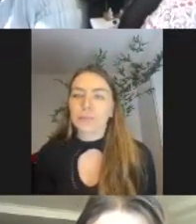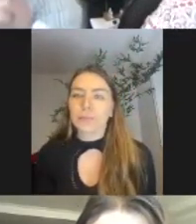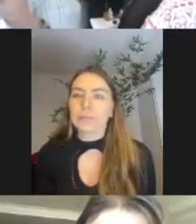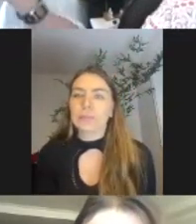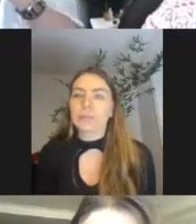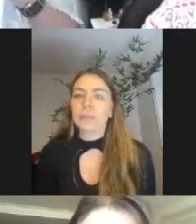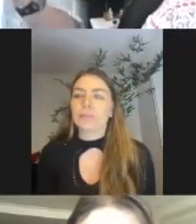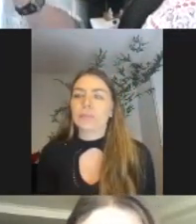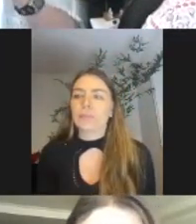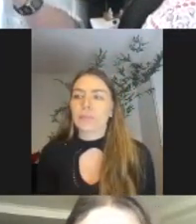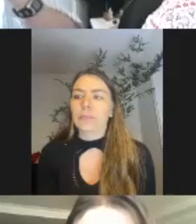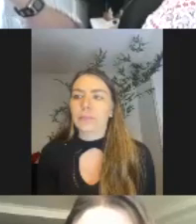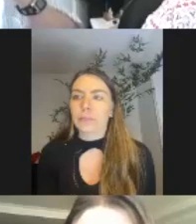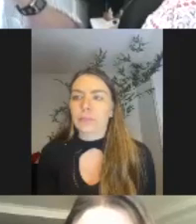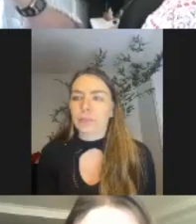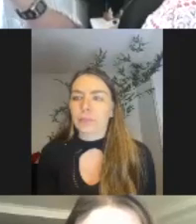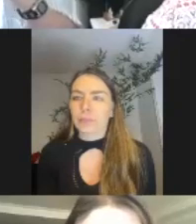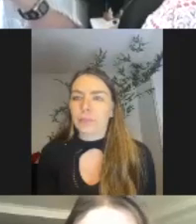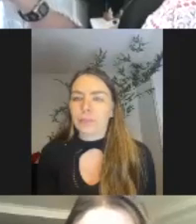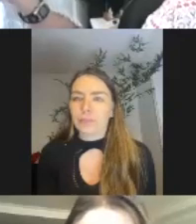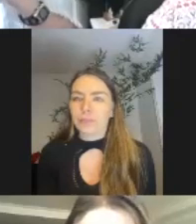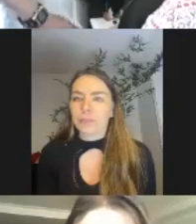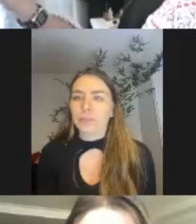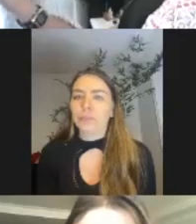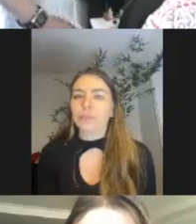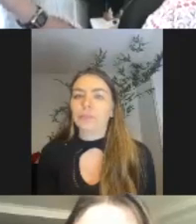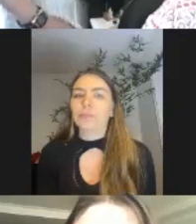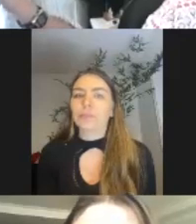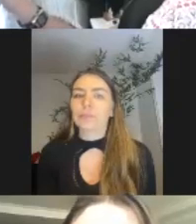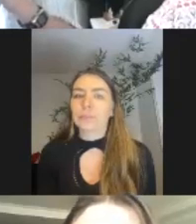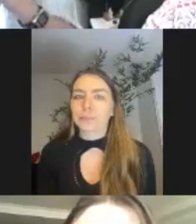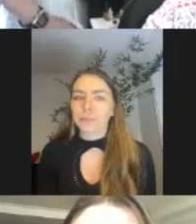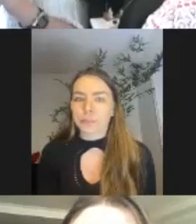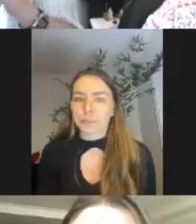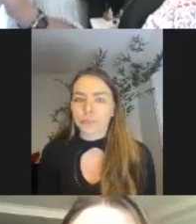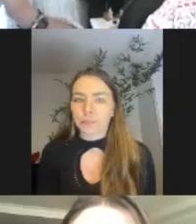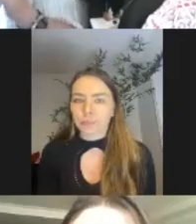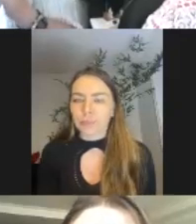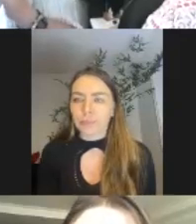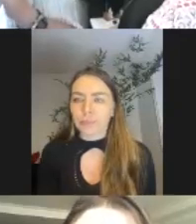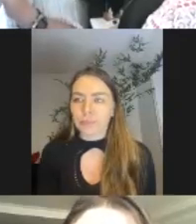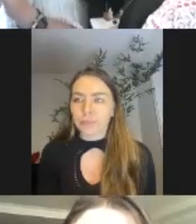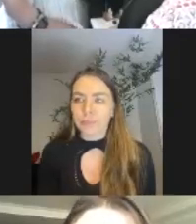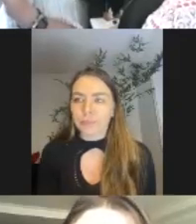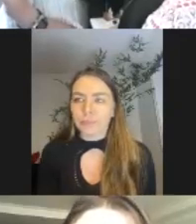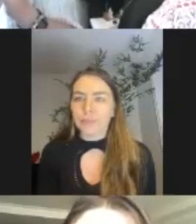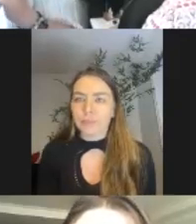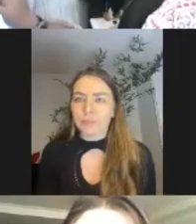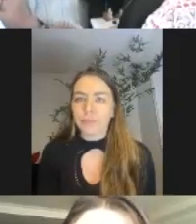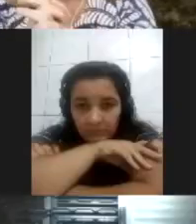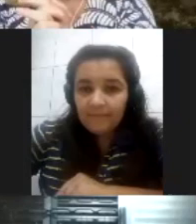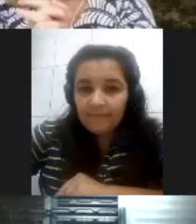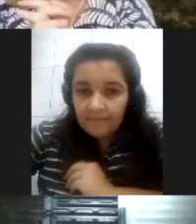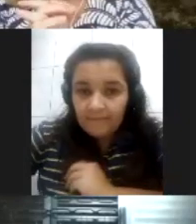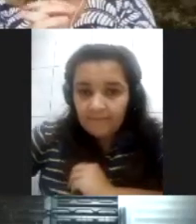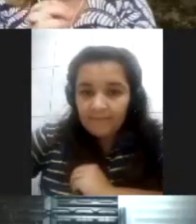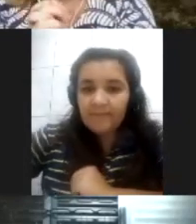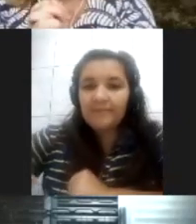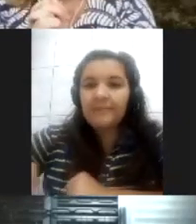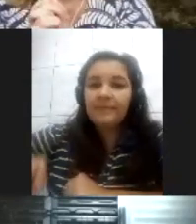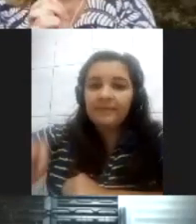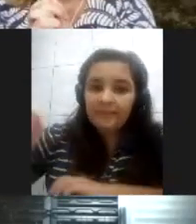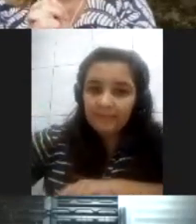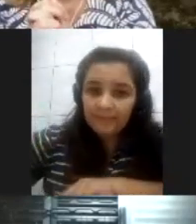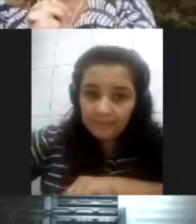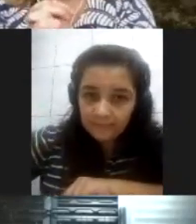vai querer assistir a segunda aula com a gente, que vocês façam esse exercício. Não é brincadeira, tá, gente? Porque esse